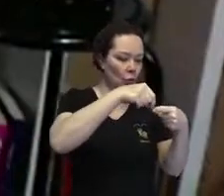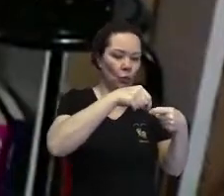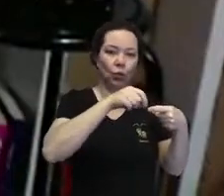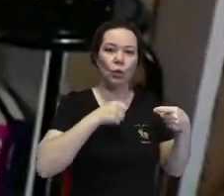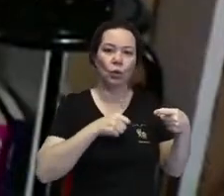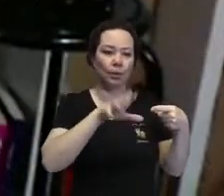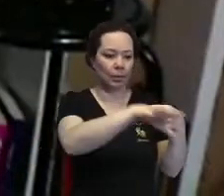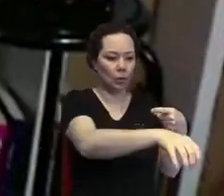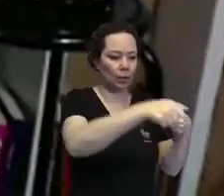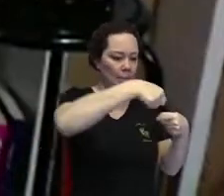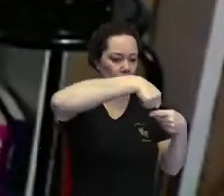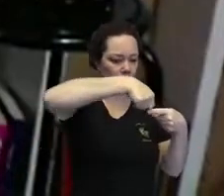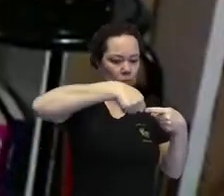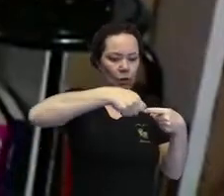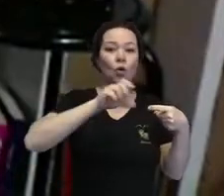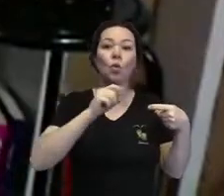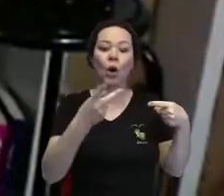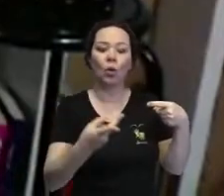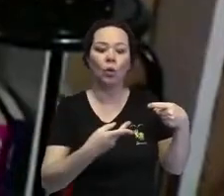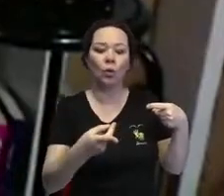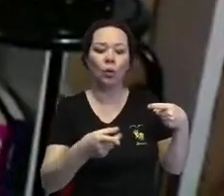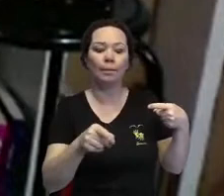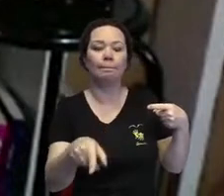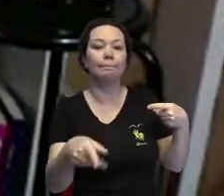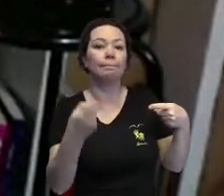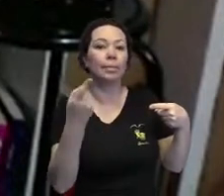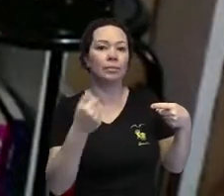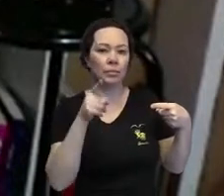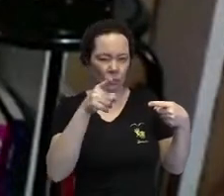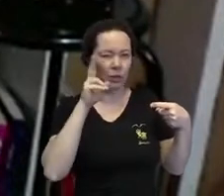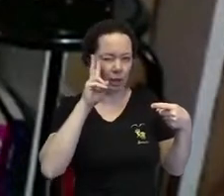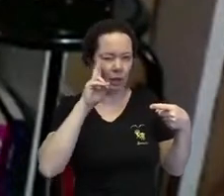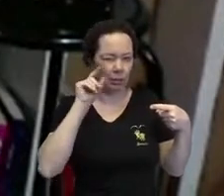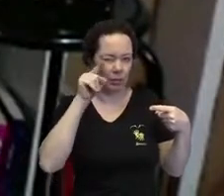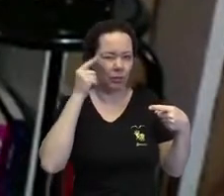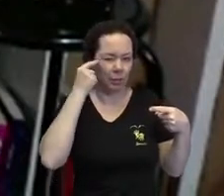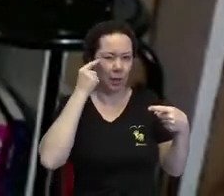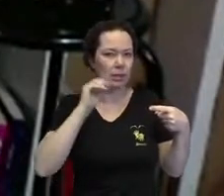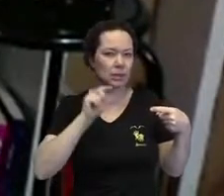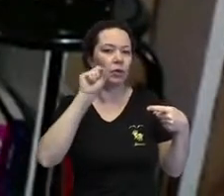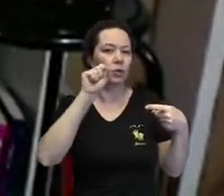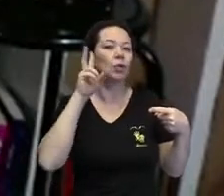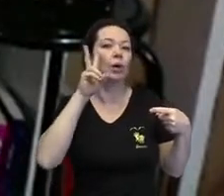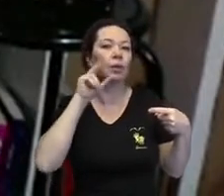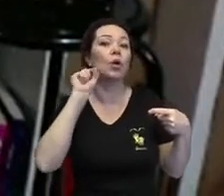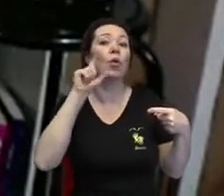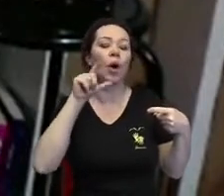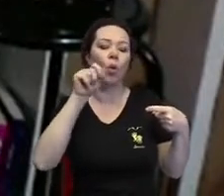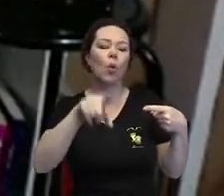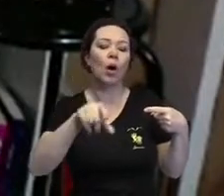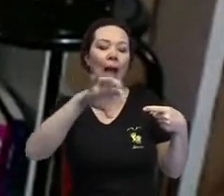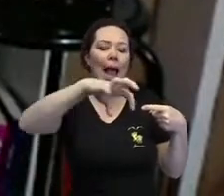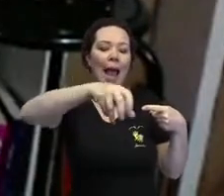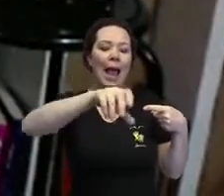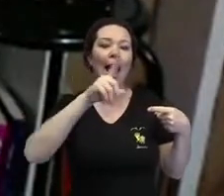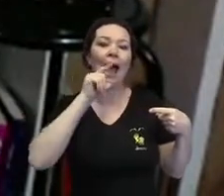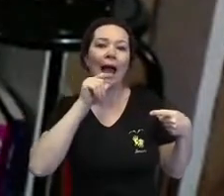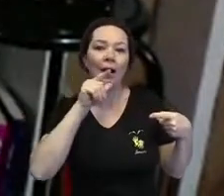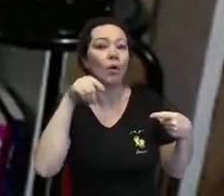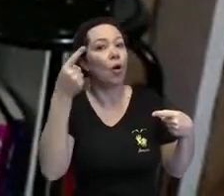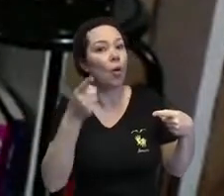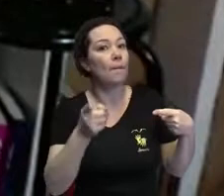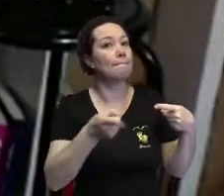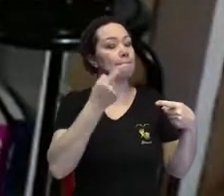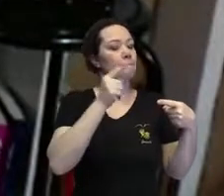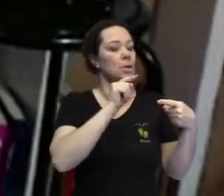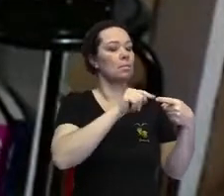primeiro? Vamos fazer um exercício de memória, ver se a gente lembra? O que será que eu fiz primeiro? Eu primeiro coloquei a pasta ou primeiro abri a